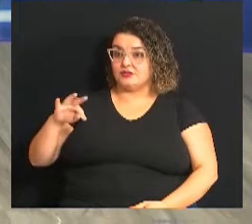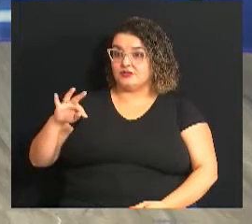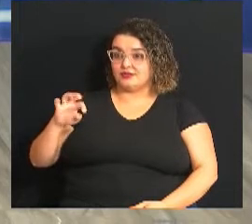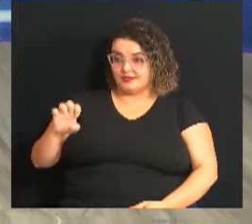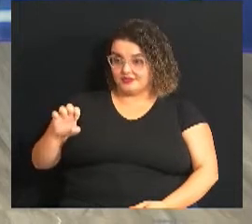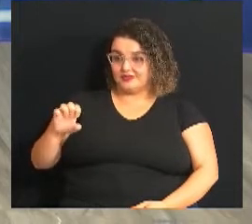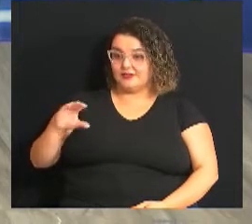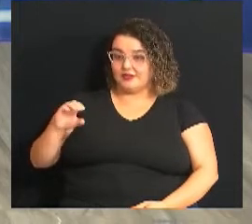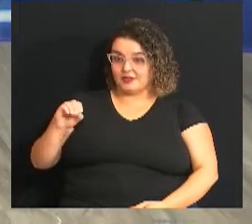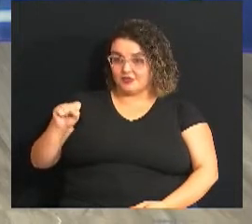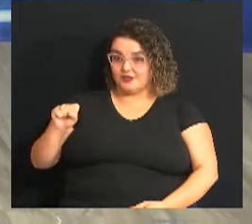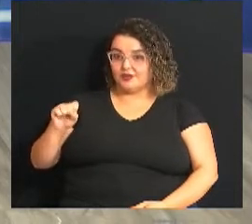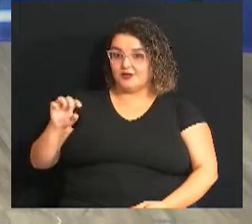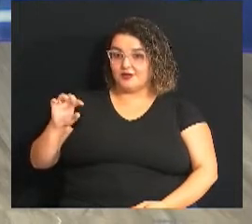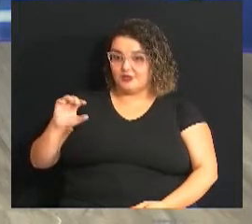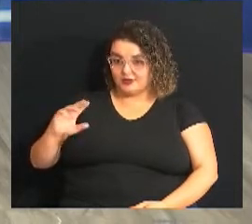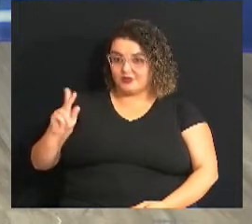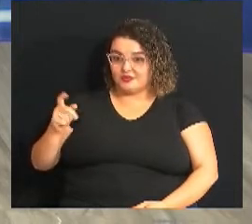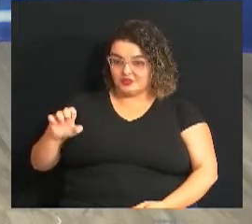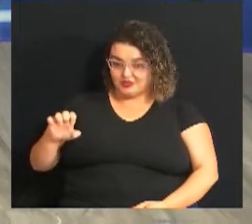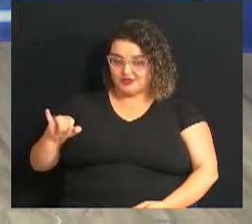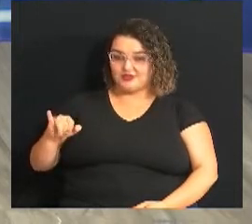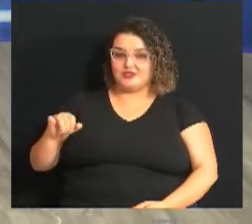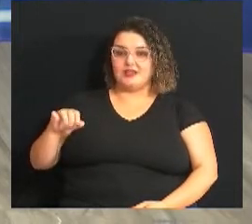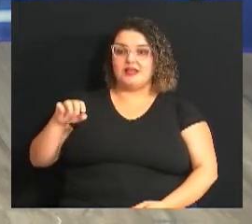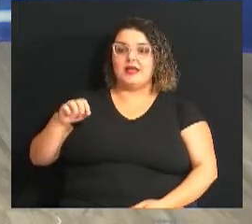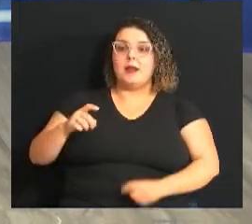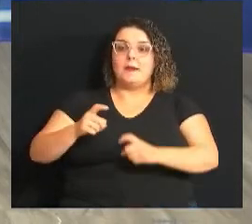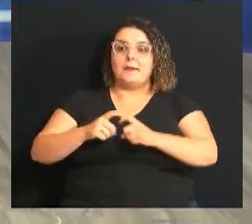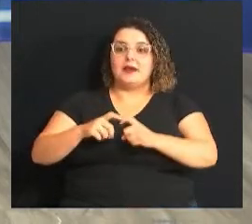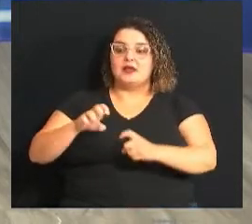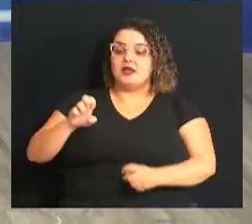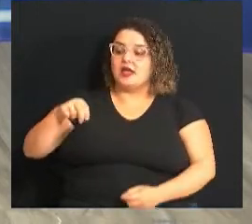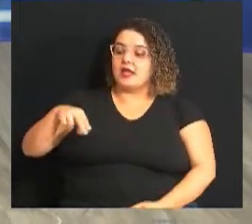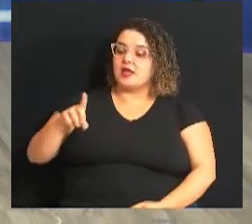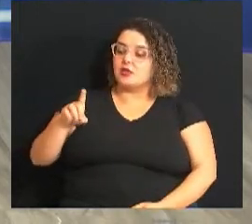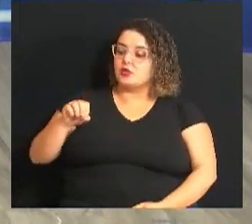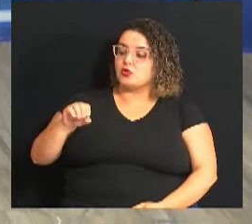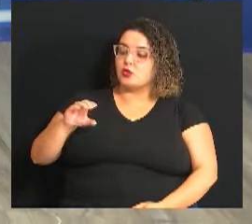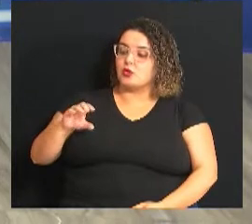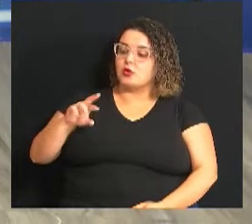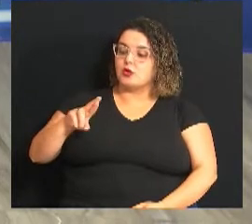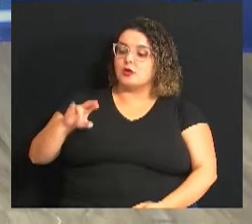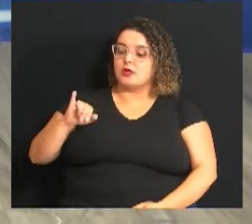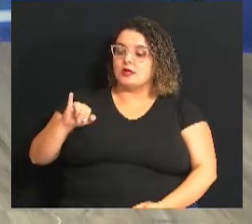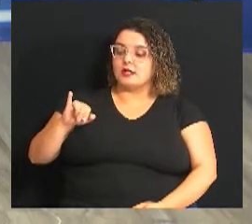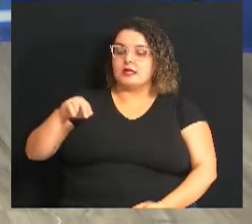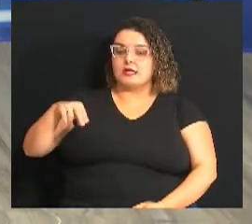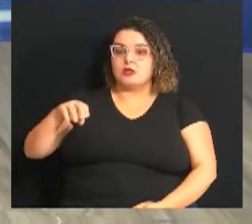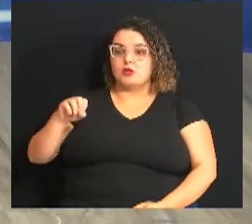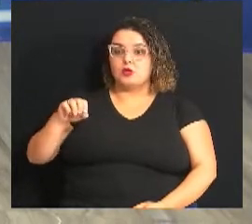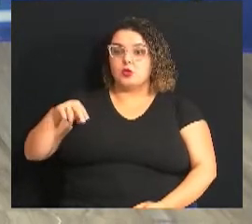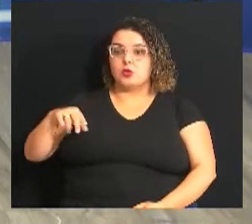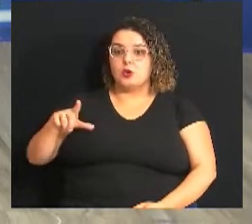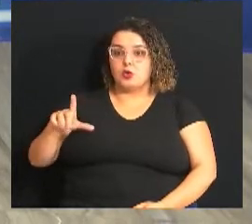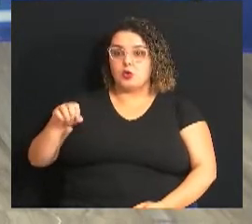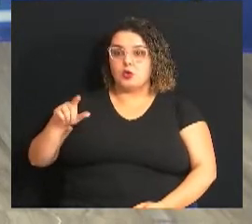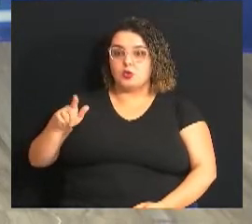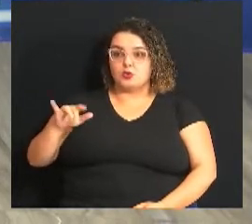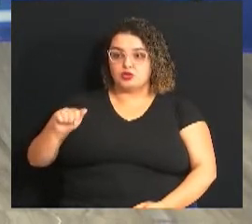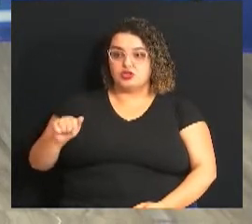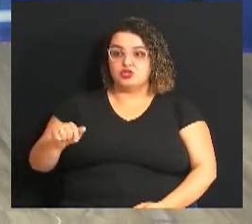Koch, endocrinologista, que também faz parte da Sociedade Brasileira de Endocrinologia e